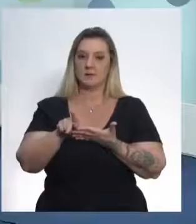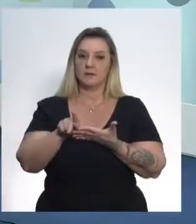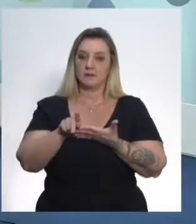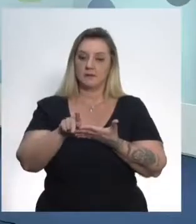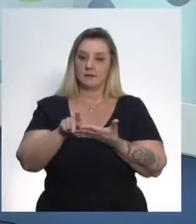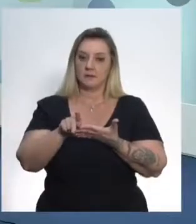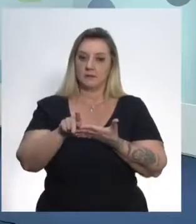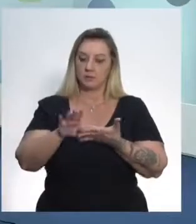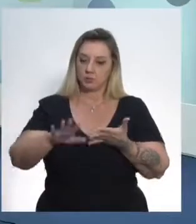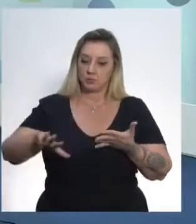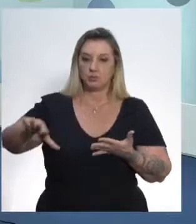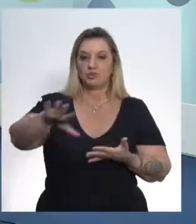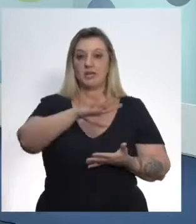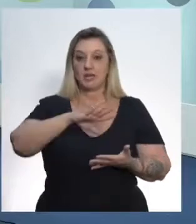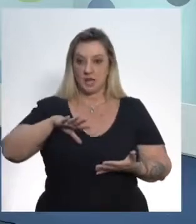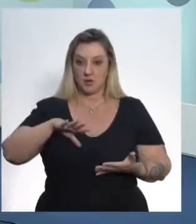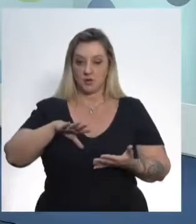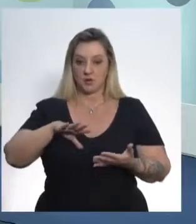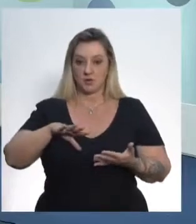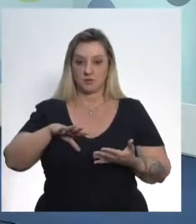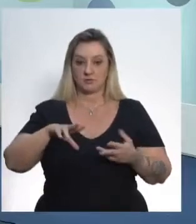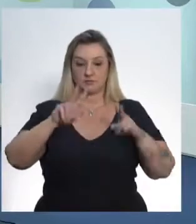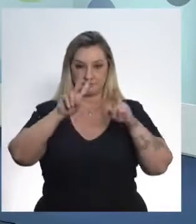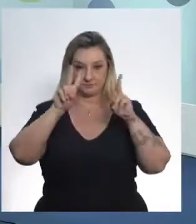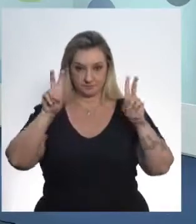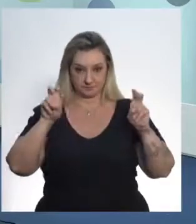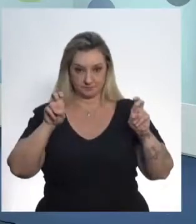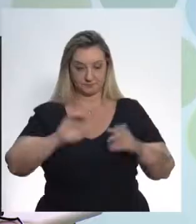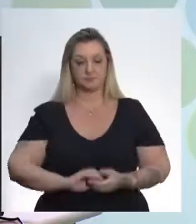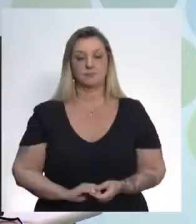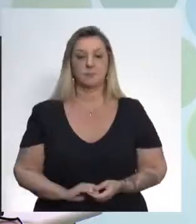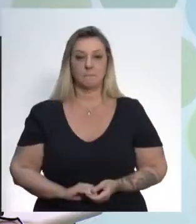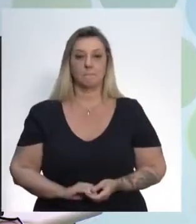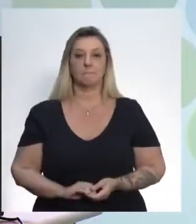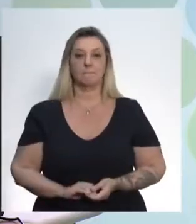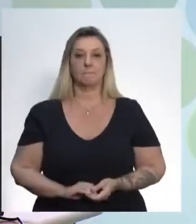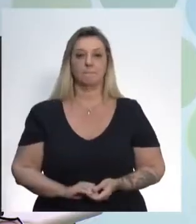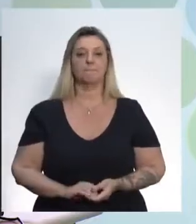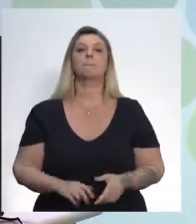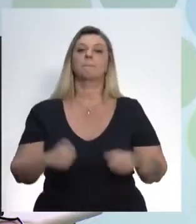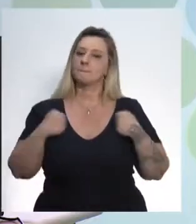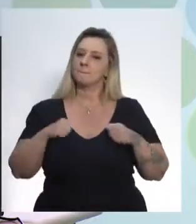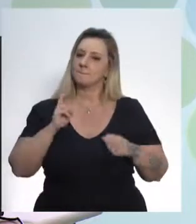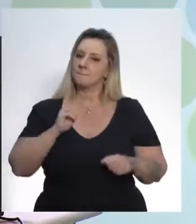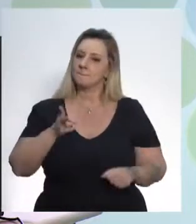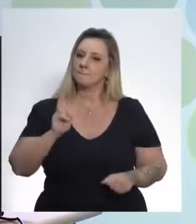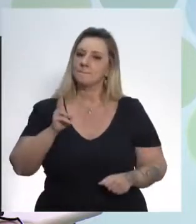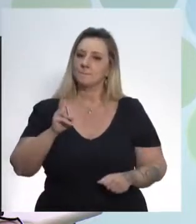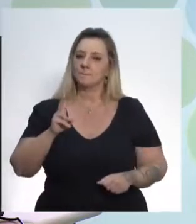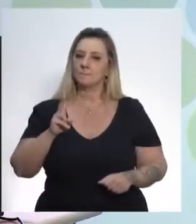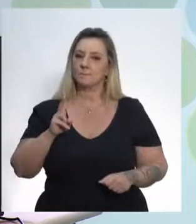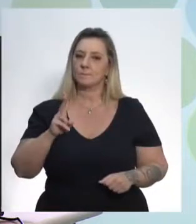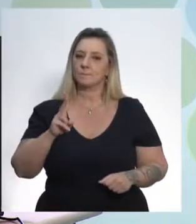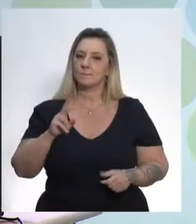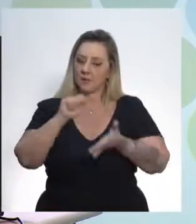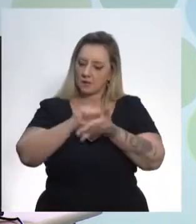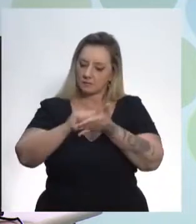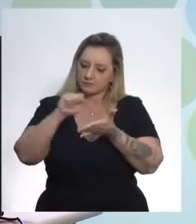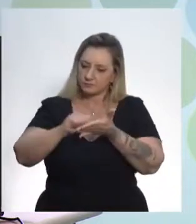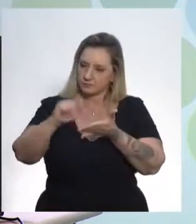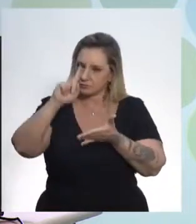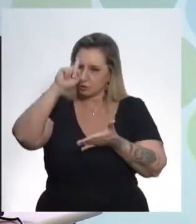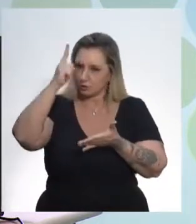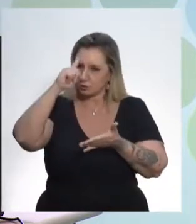bem geral, né, dessa temática. A gente tem que sempre colocar, anotar as